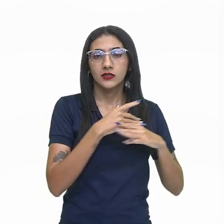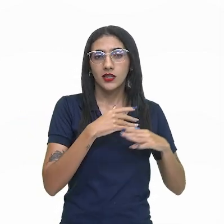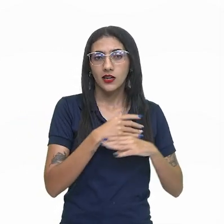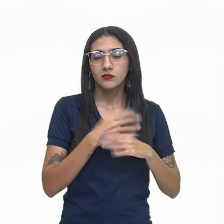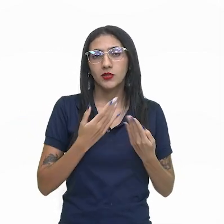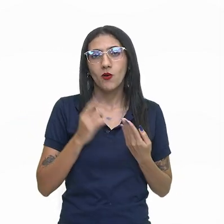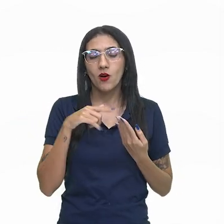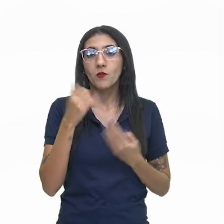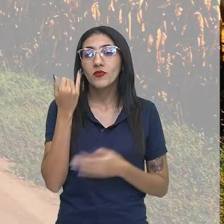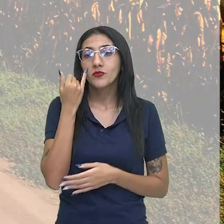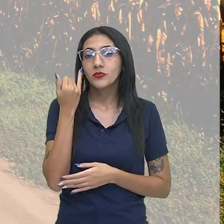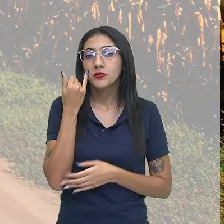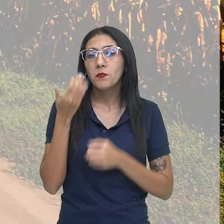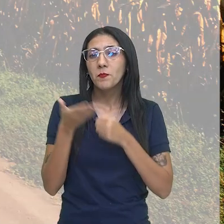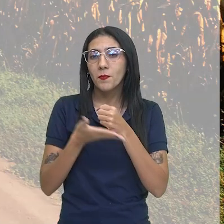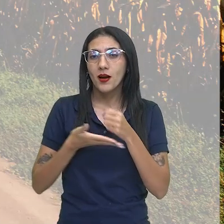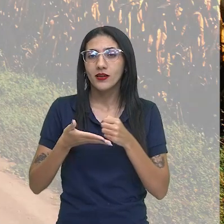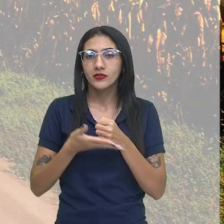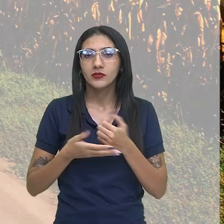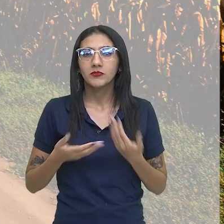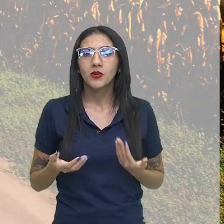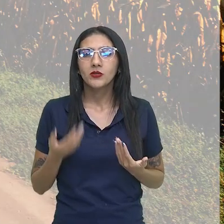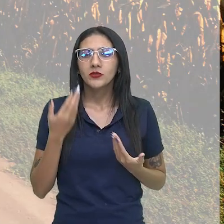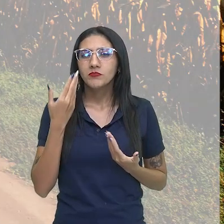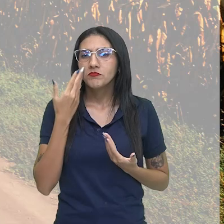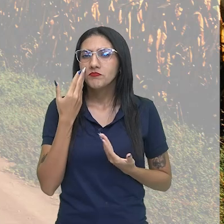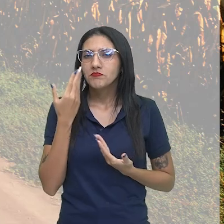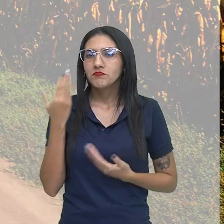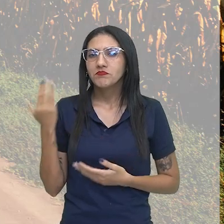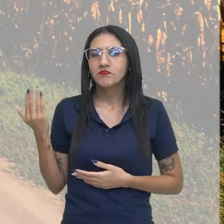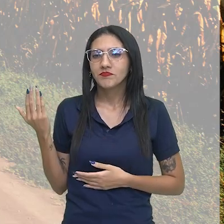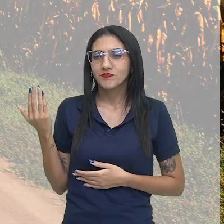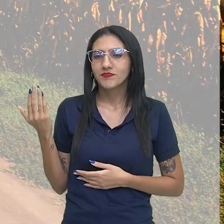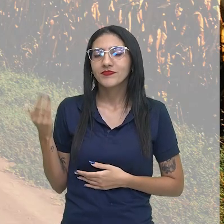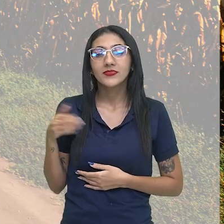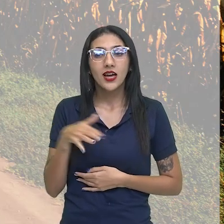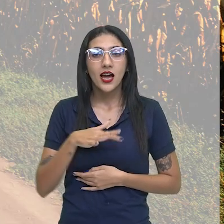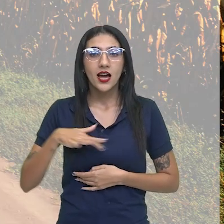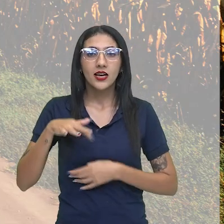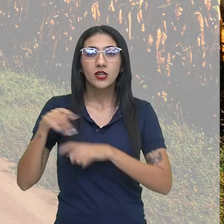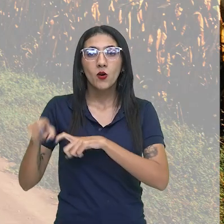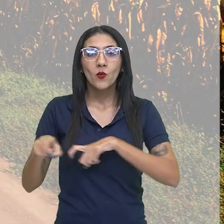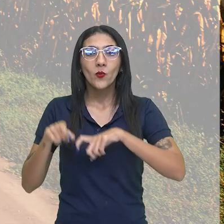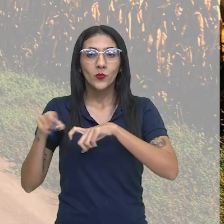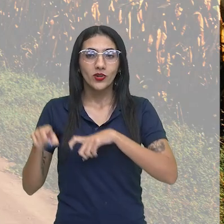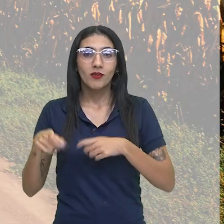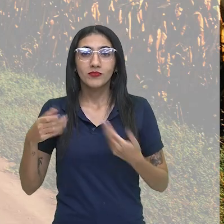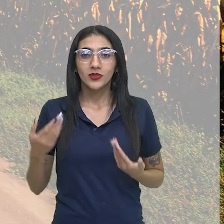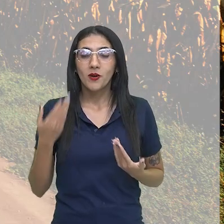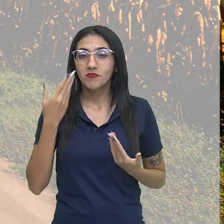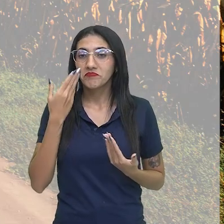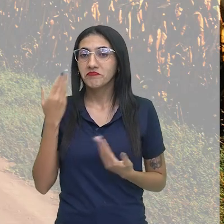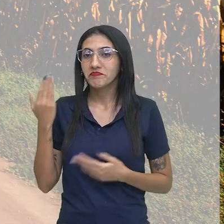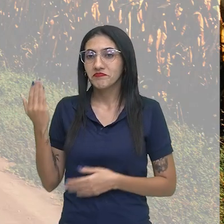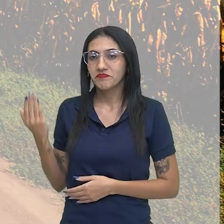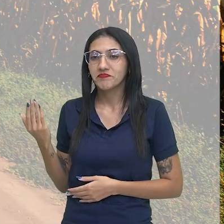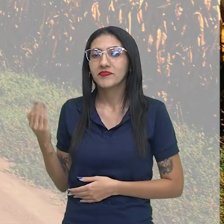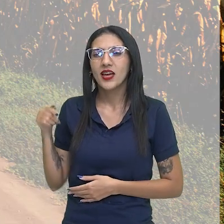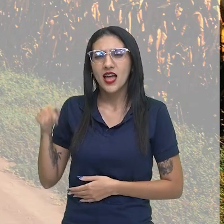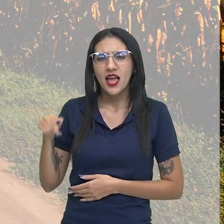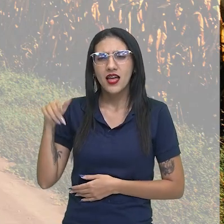hoje, né? A gente vai começar, pessoal, verificando aqui a questão do espaço rural. Um ambiente como esse aqui, pessoal, é